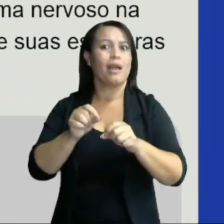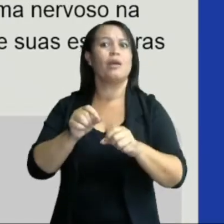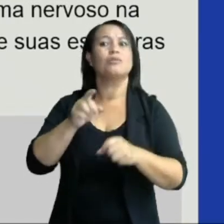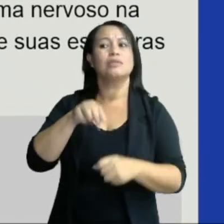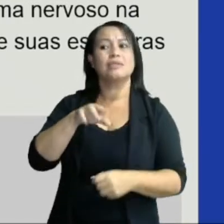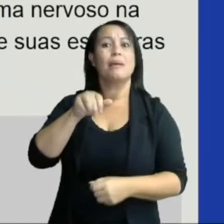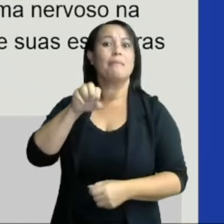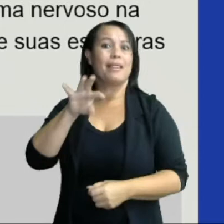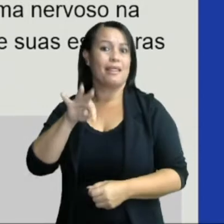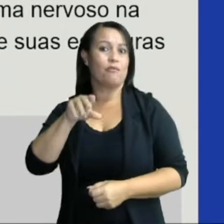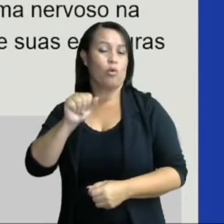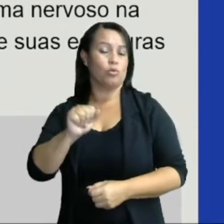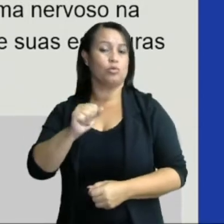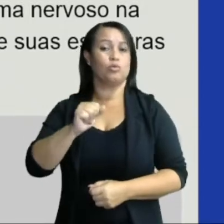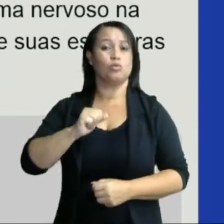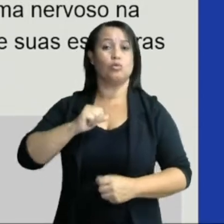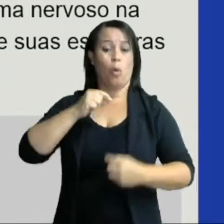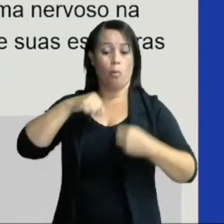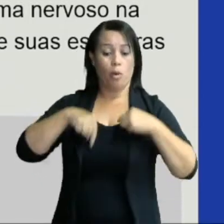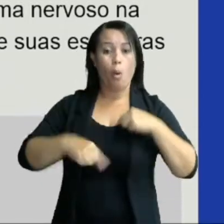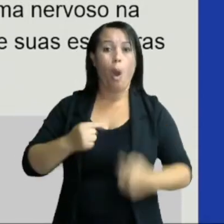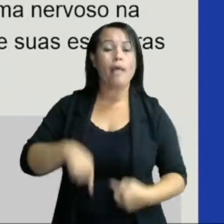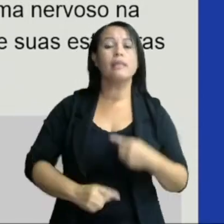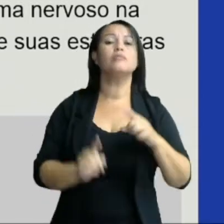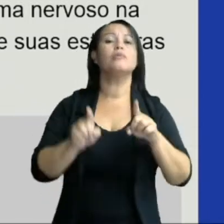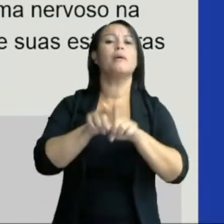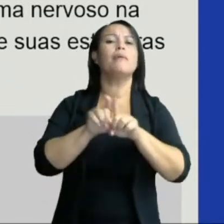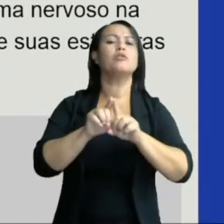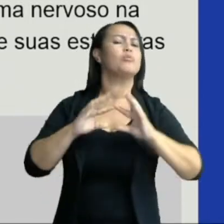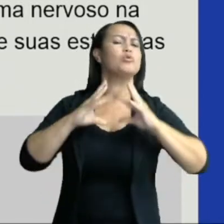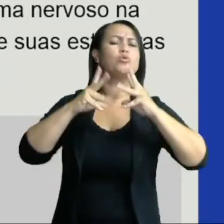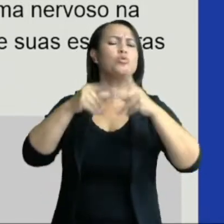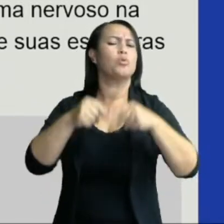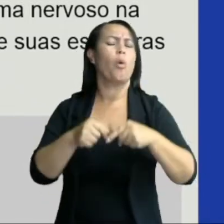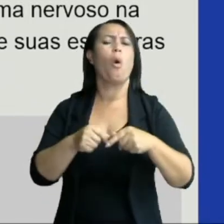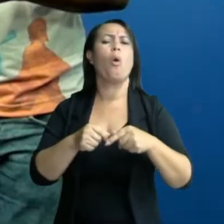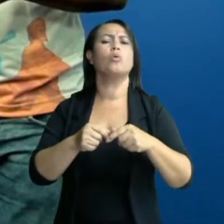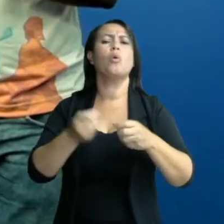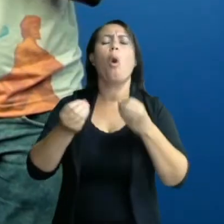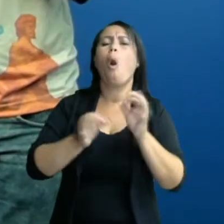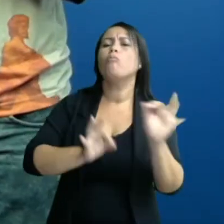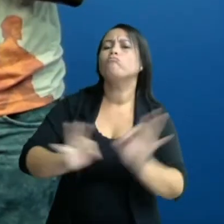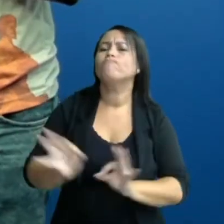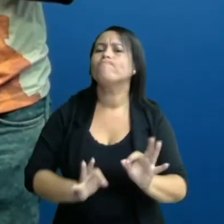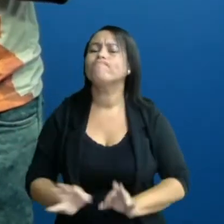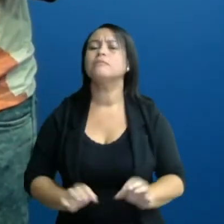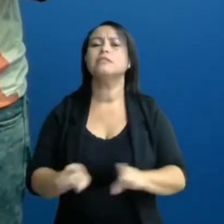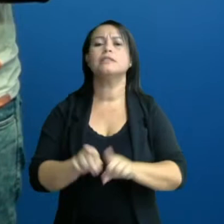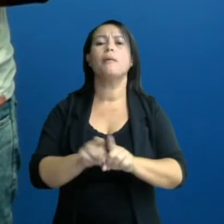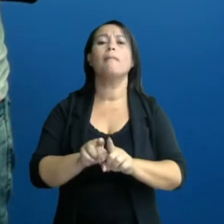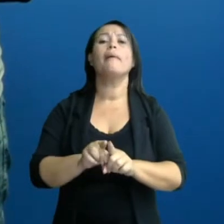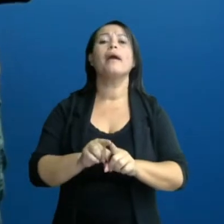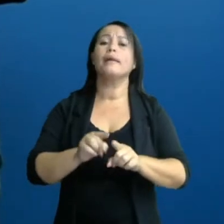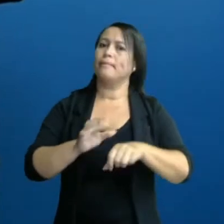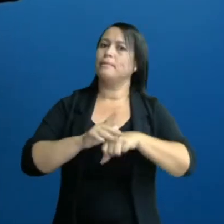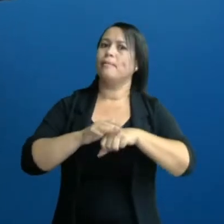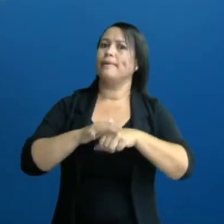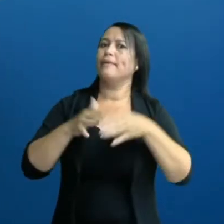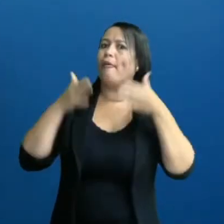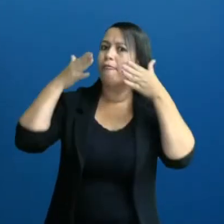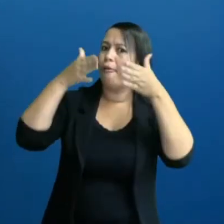e sensoriais de todo o organismo, como também uma análise de todo o seu sistema, seu funcionamento, principalmente relacionado às